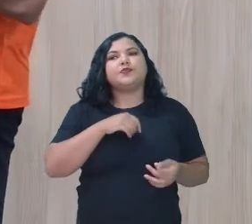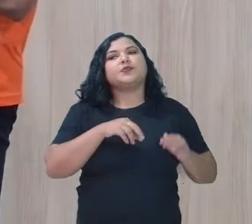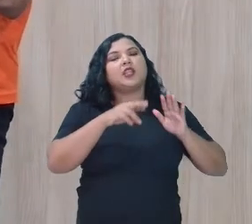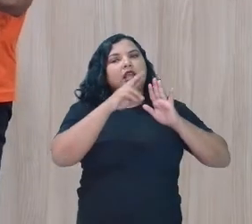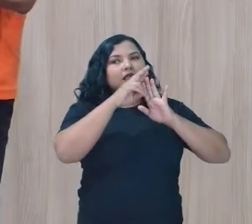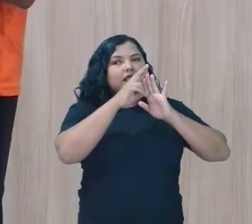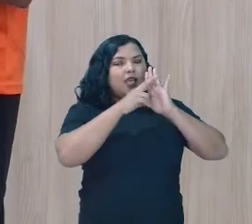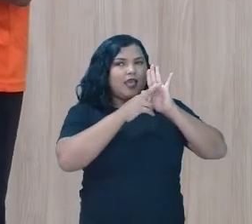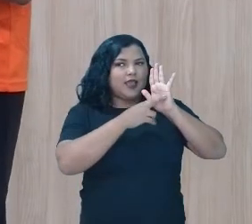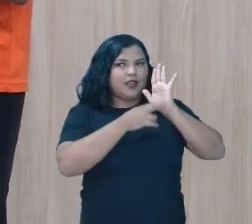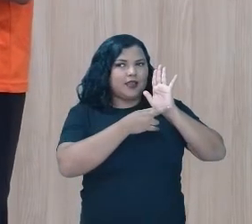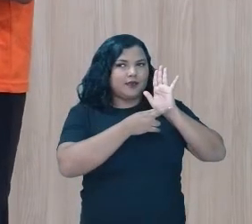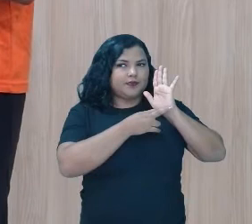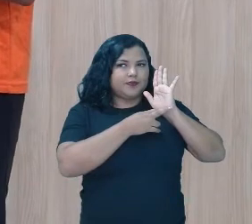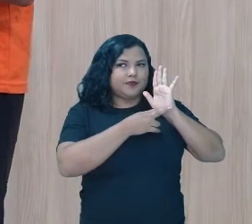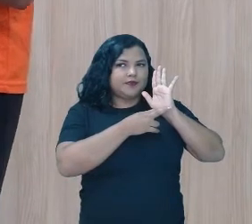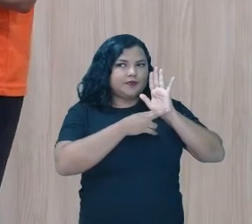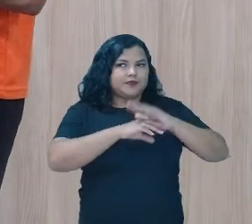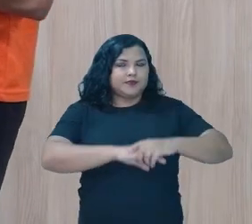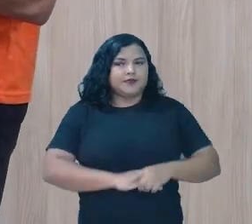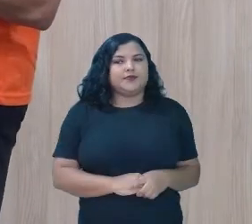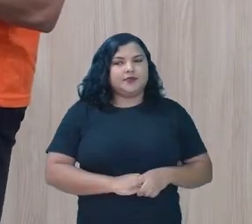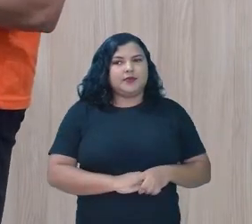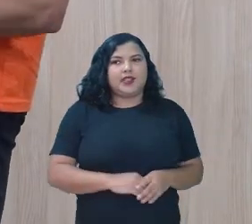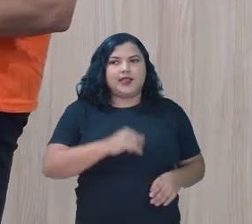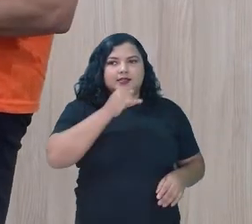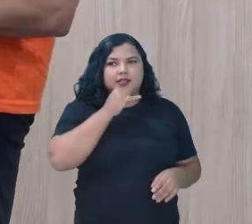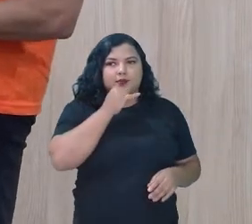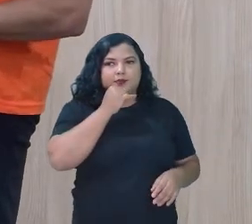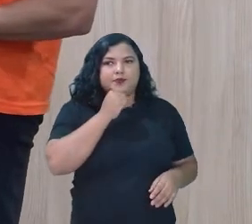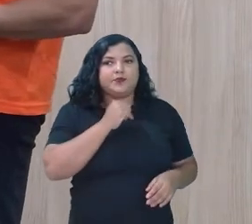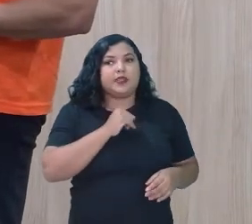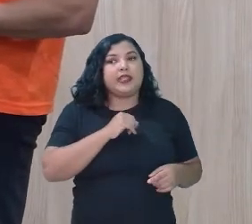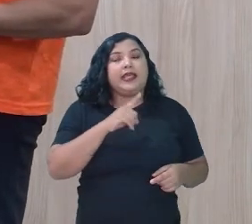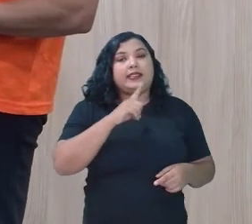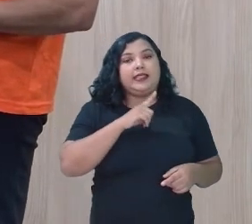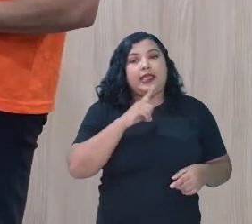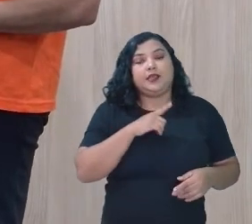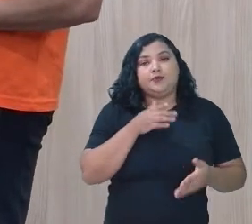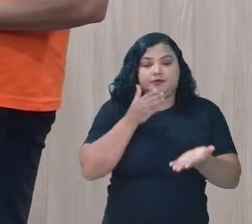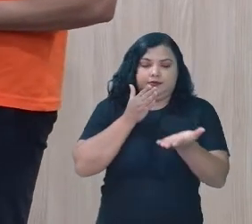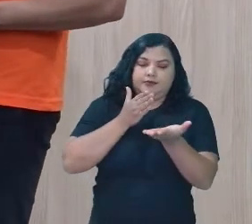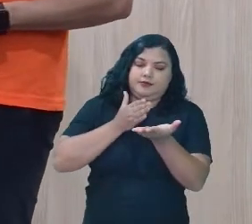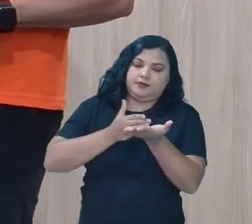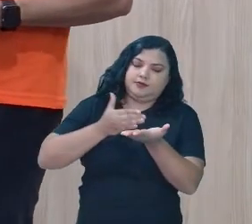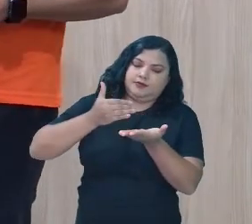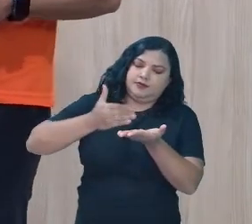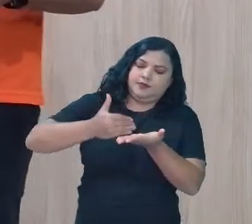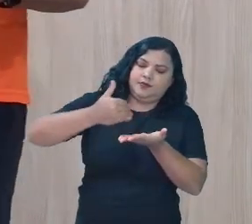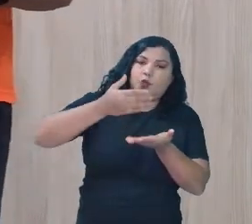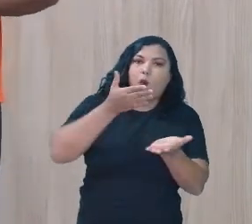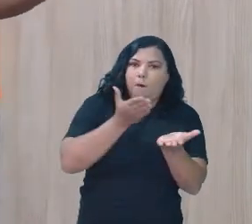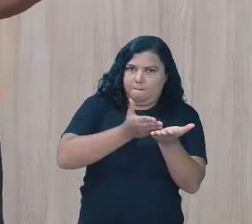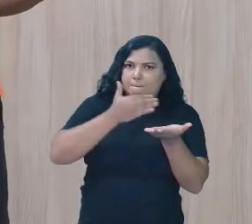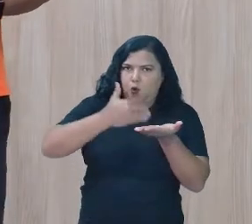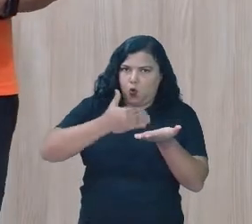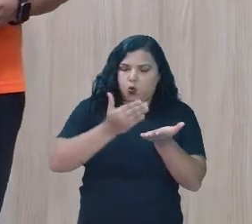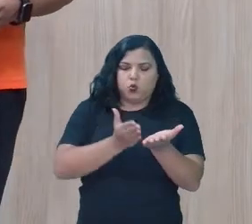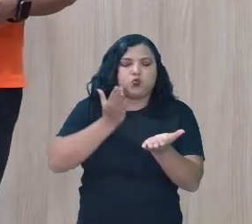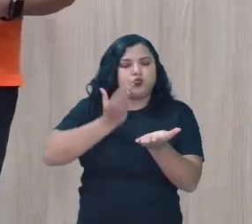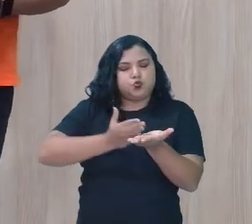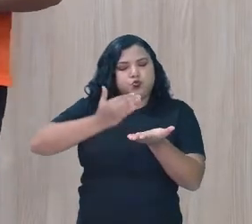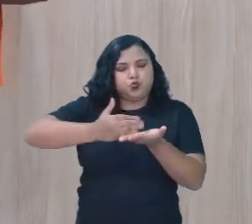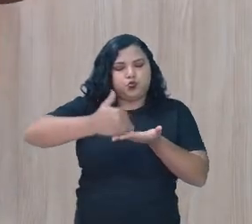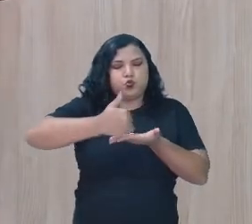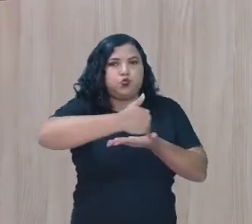vocês lá do bolo, tá? Então, ó, eu tenho 12 porções, né, para fazer do bolo. Então, para fazer